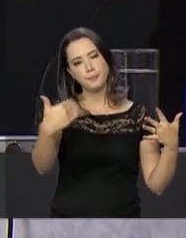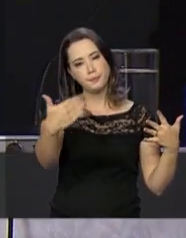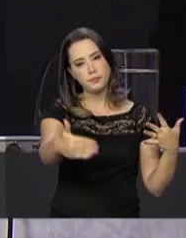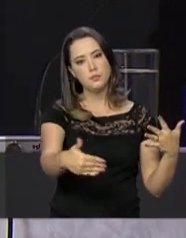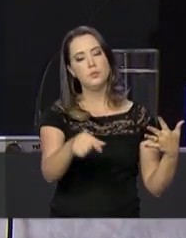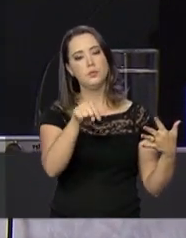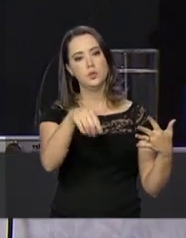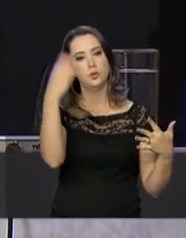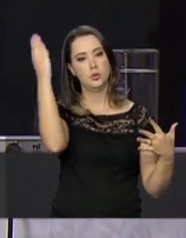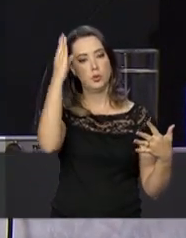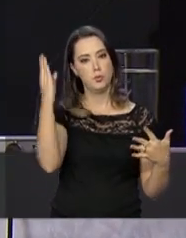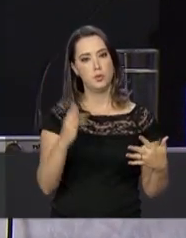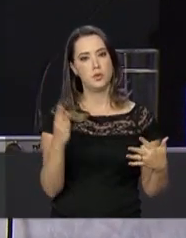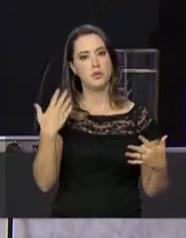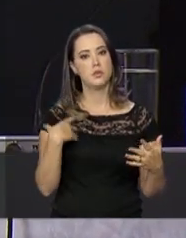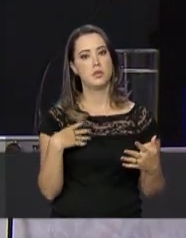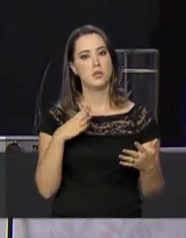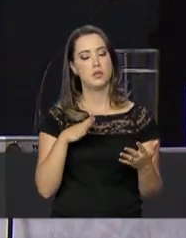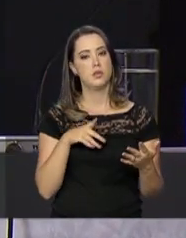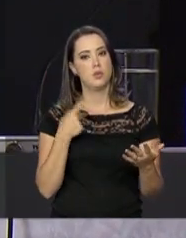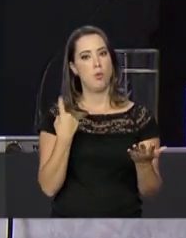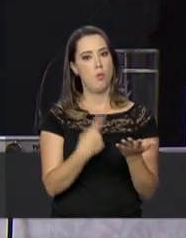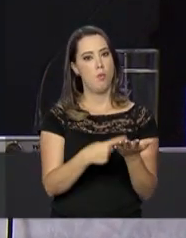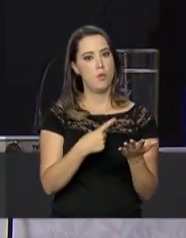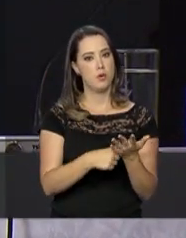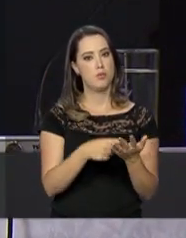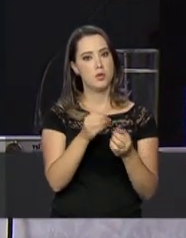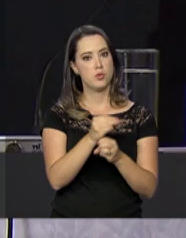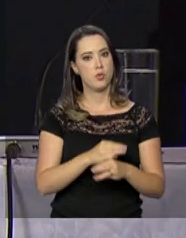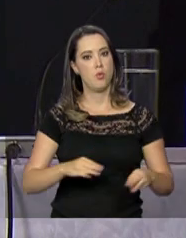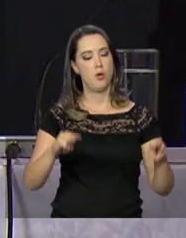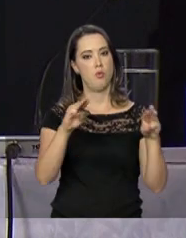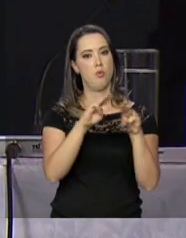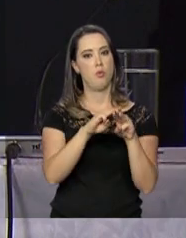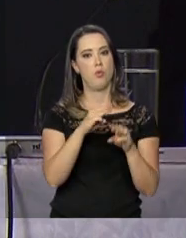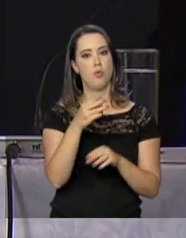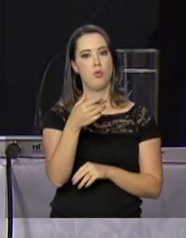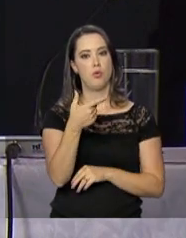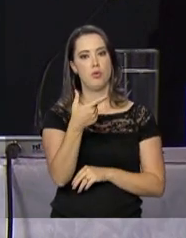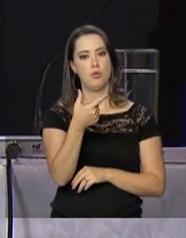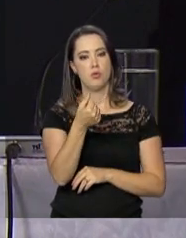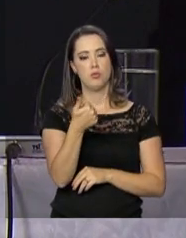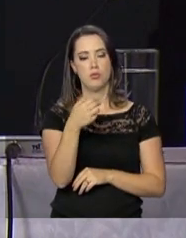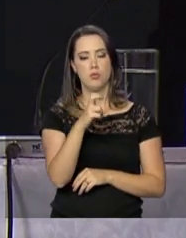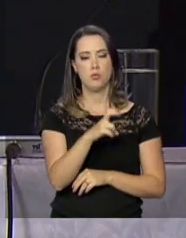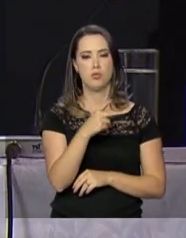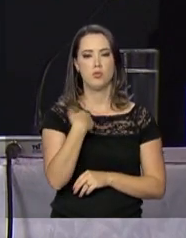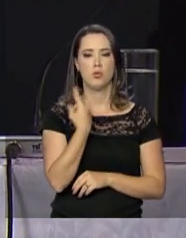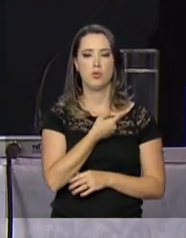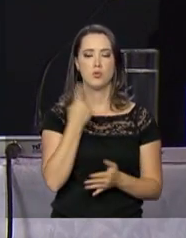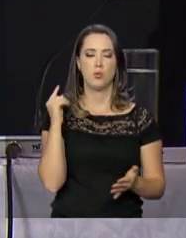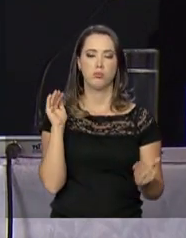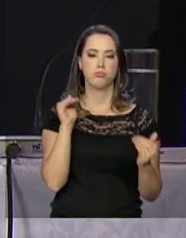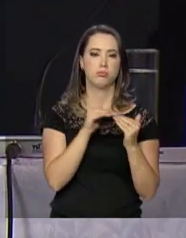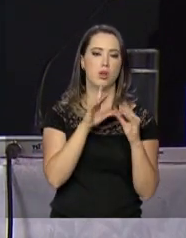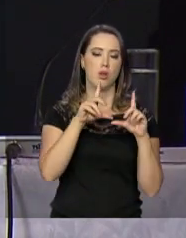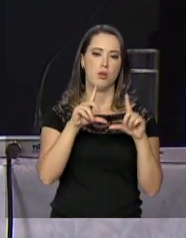governo brasileiro assumiu com a ONU em 2015, nós estamos estabelecendo uma meta de redução